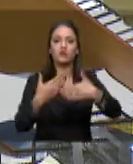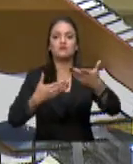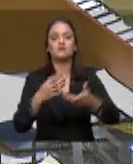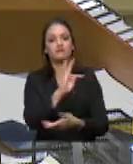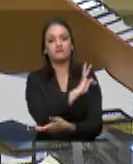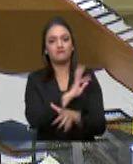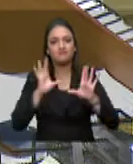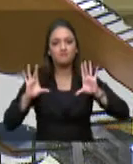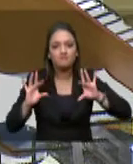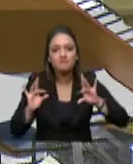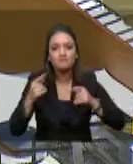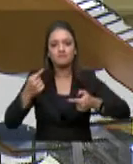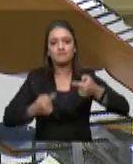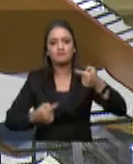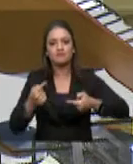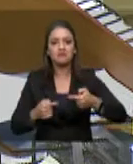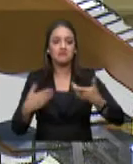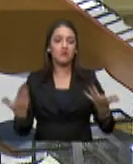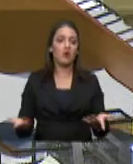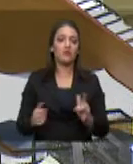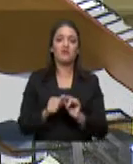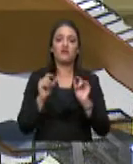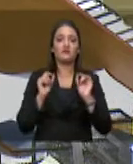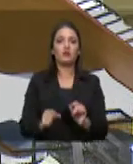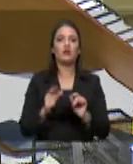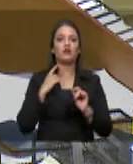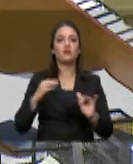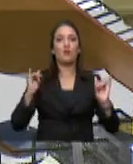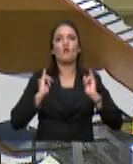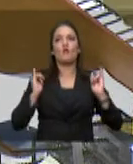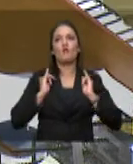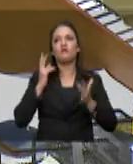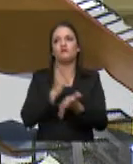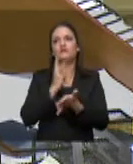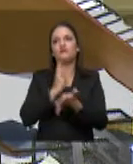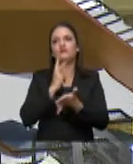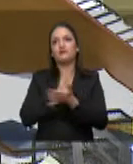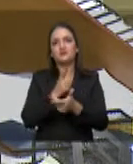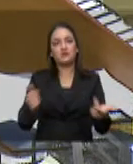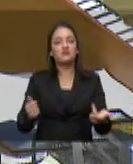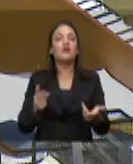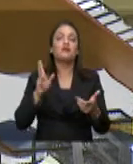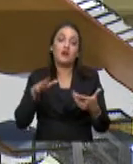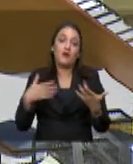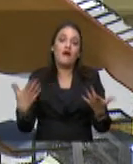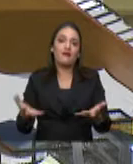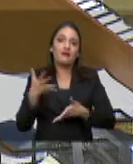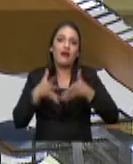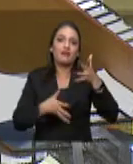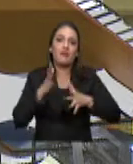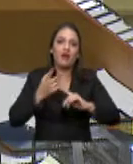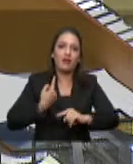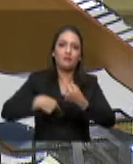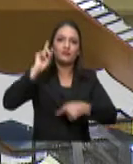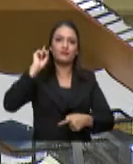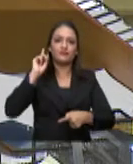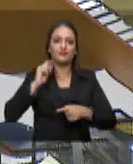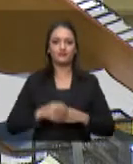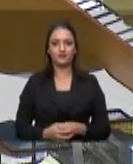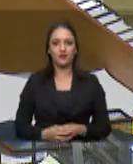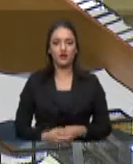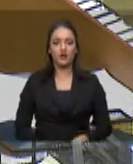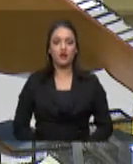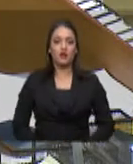significando, paradoxalmente, a obsolescência e a estagnação que implica um verdadeiro retrocesso. A aplicação